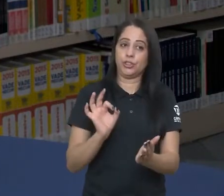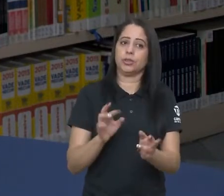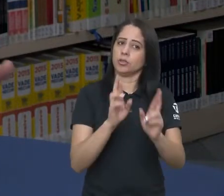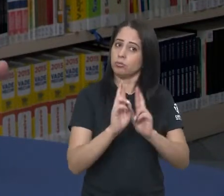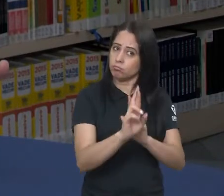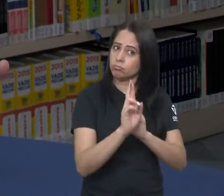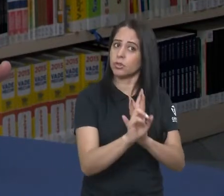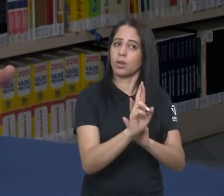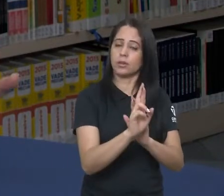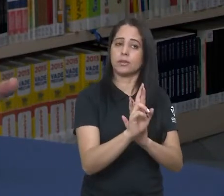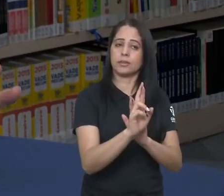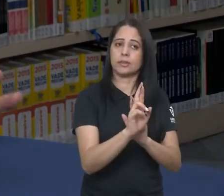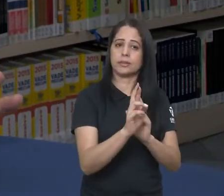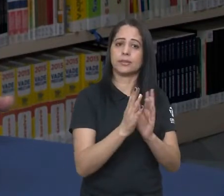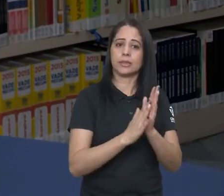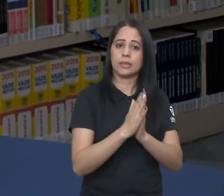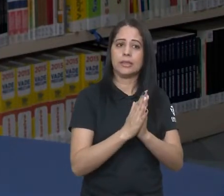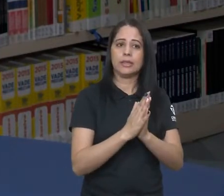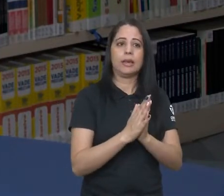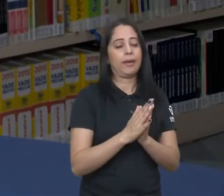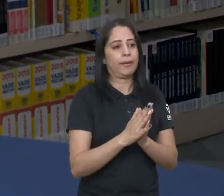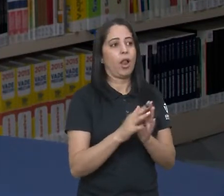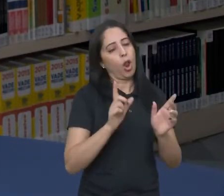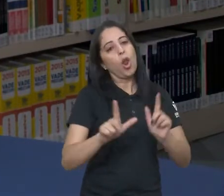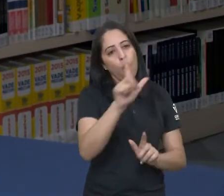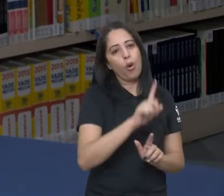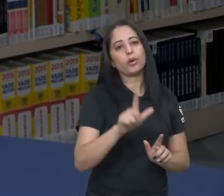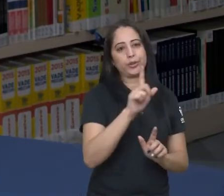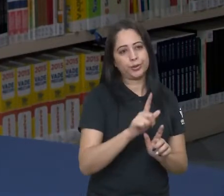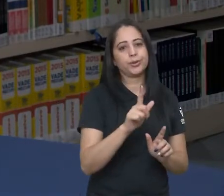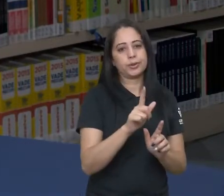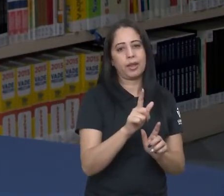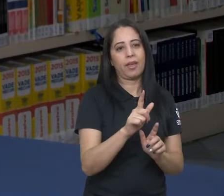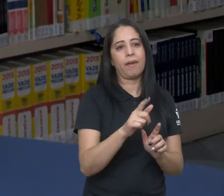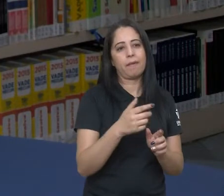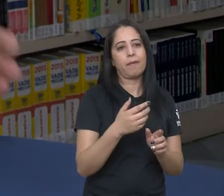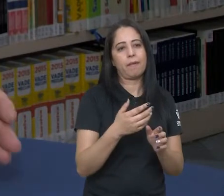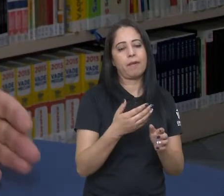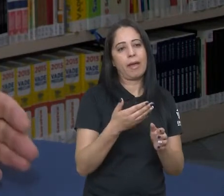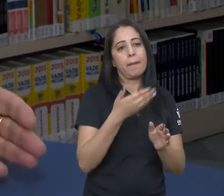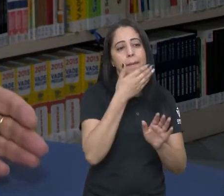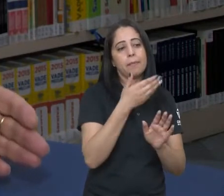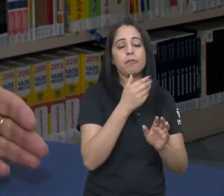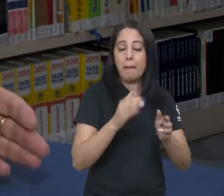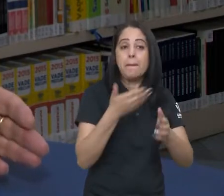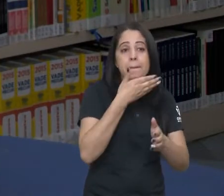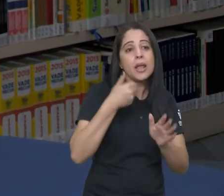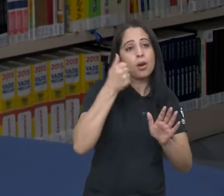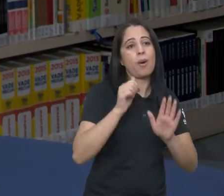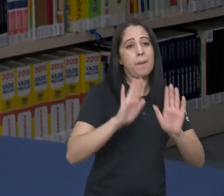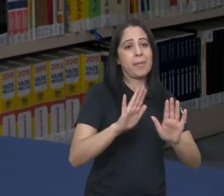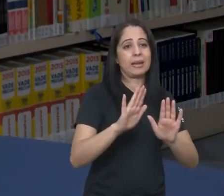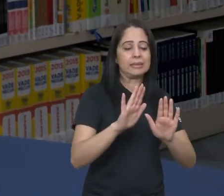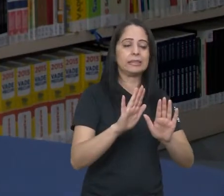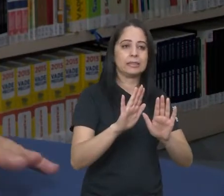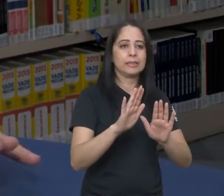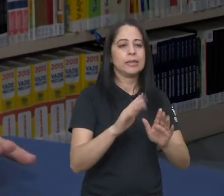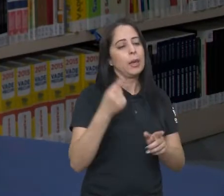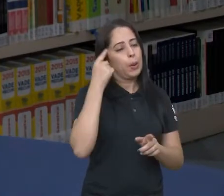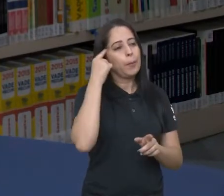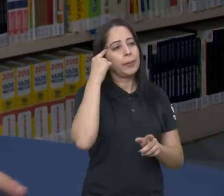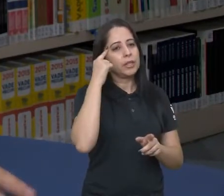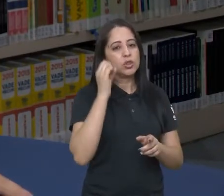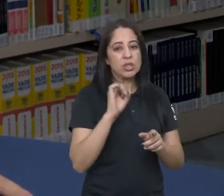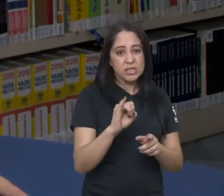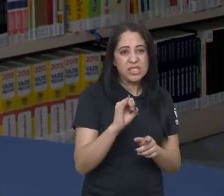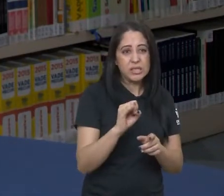assim, otimista, né? Eu acho que não vai ser o que a gente pensava antes, a gente pensava que ela ia ser bem melhor, não está sendo, mas eu